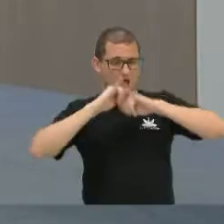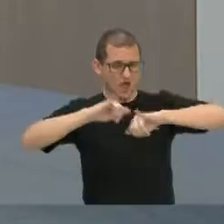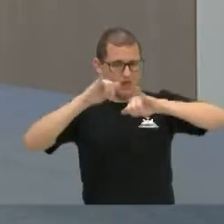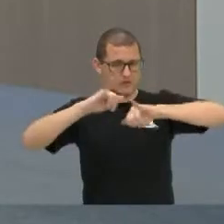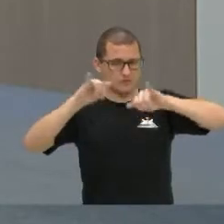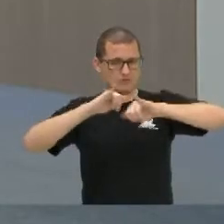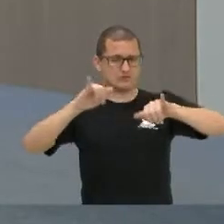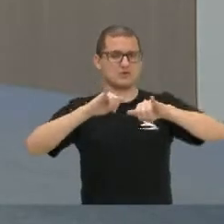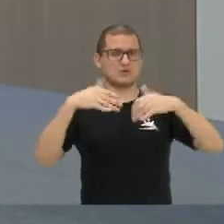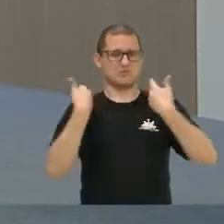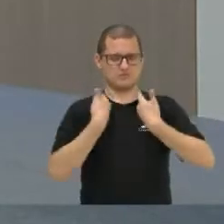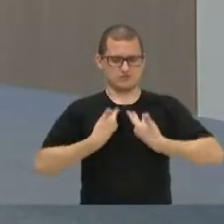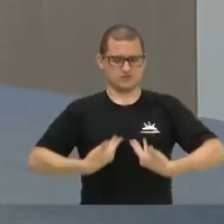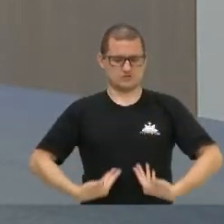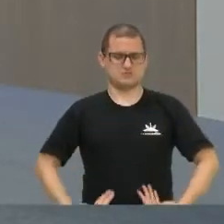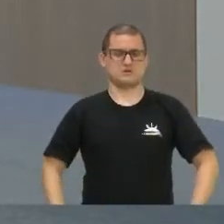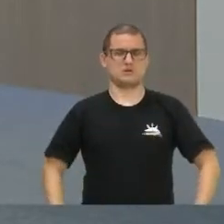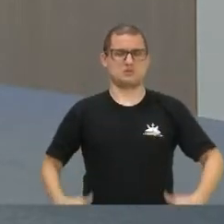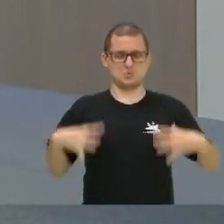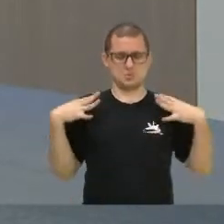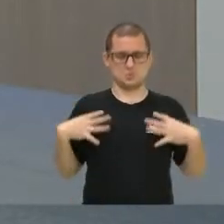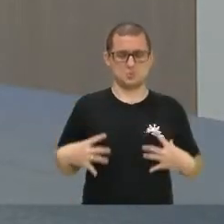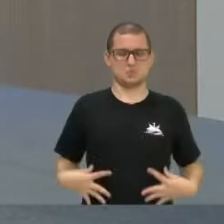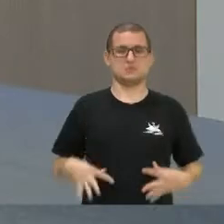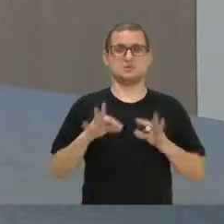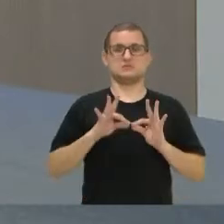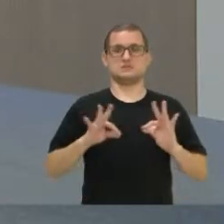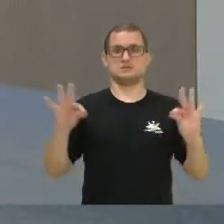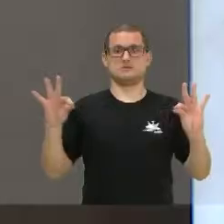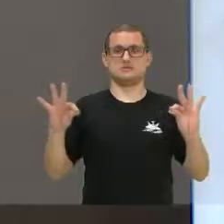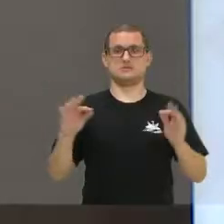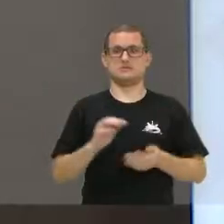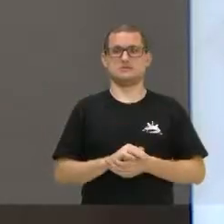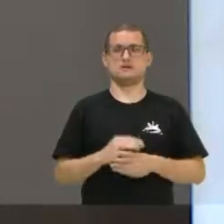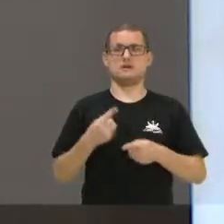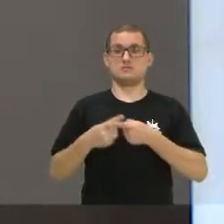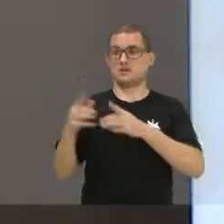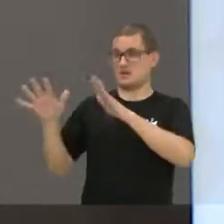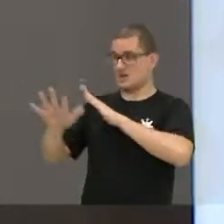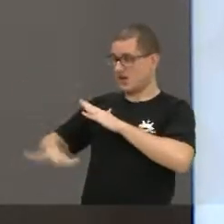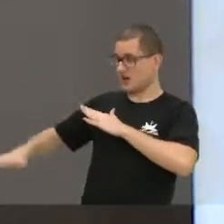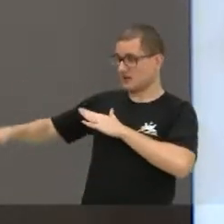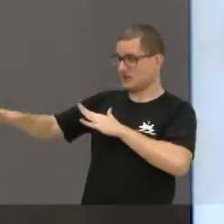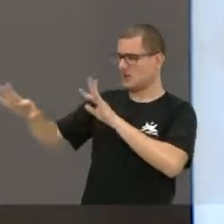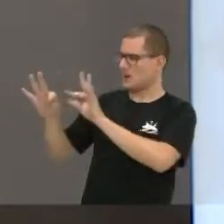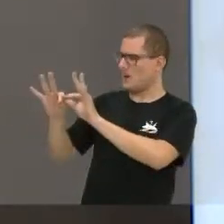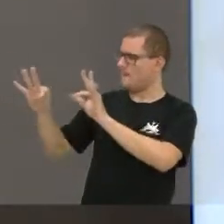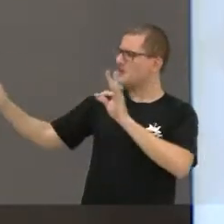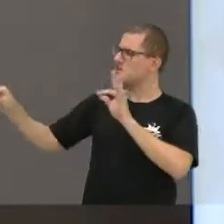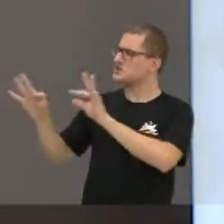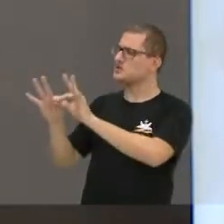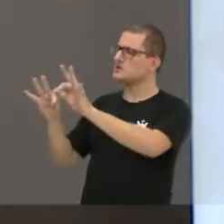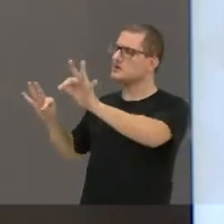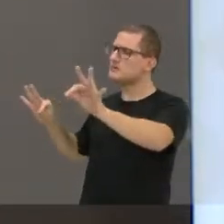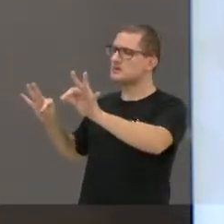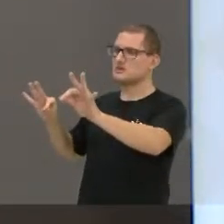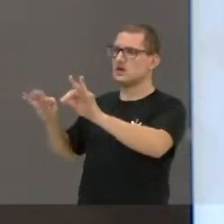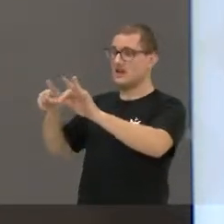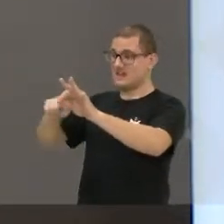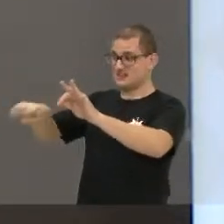saco ou seja o templo será medido a parte medida